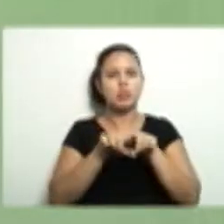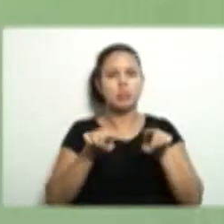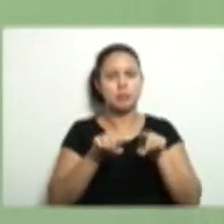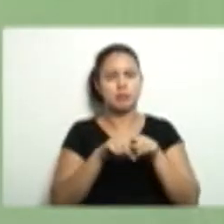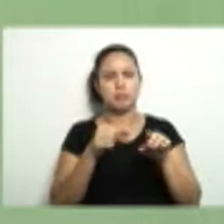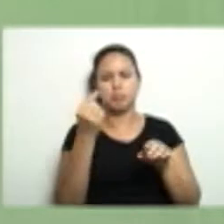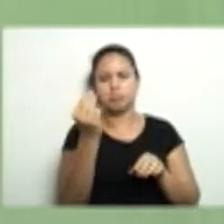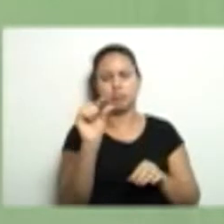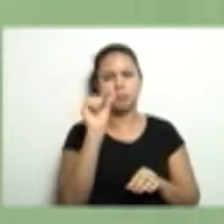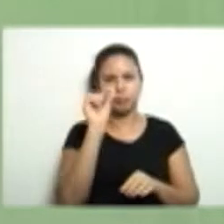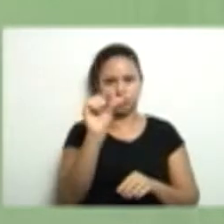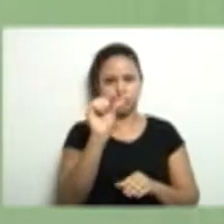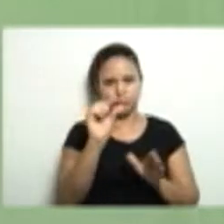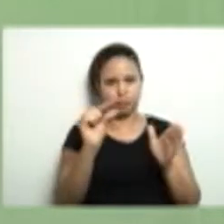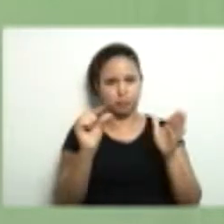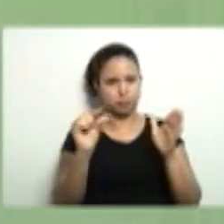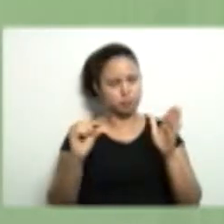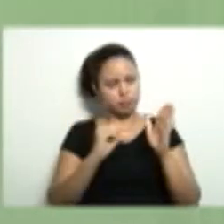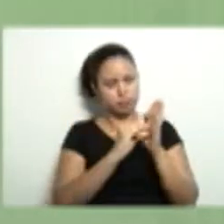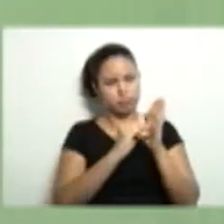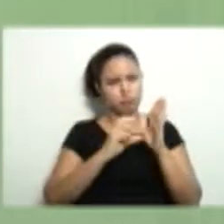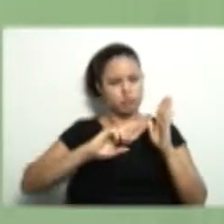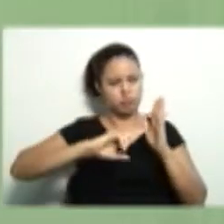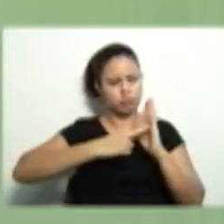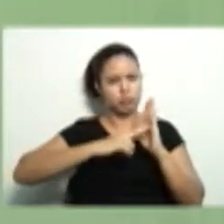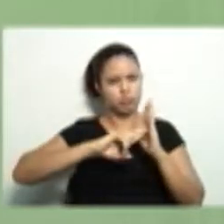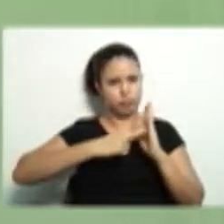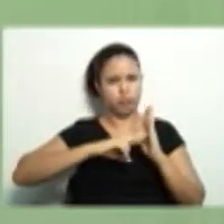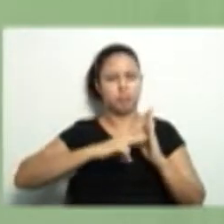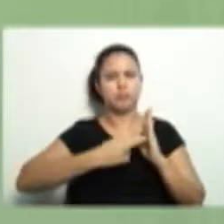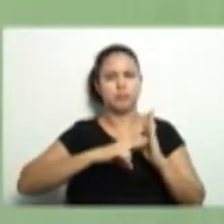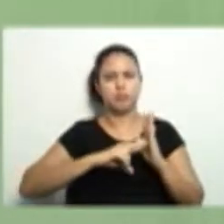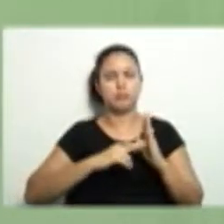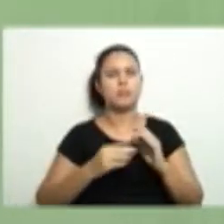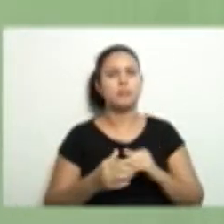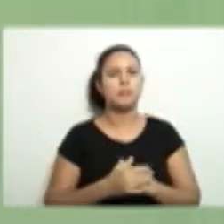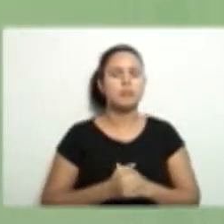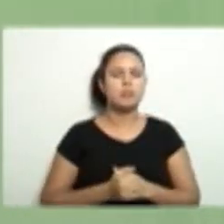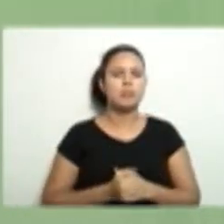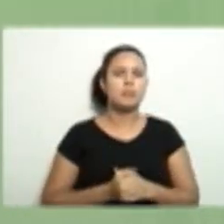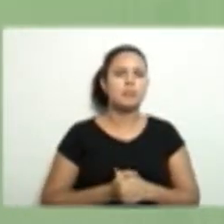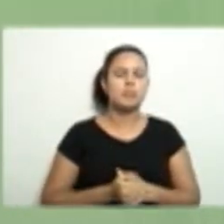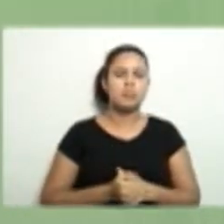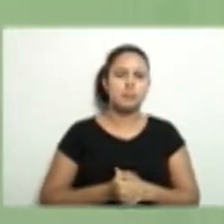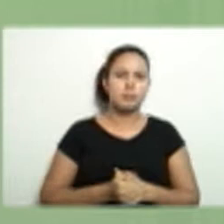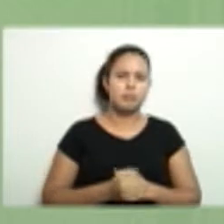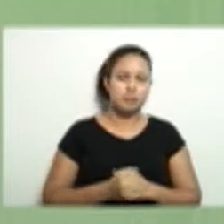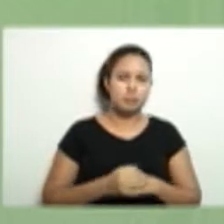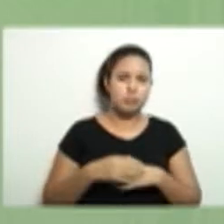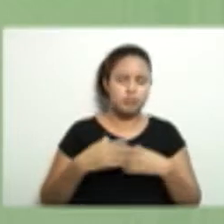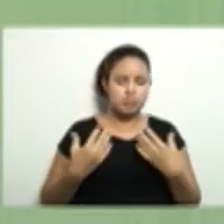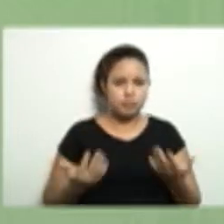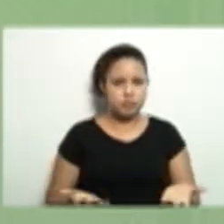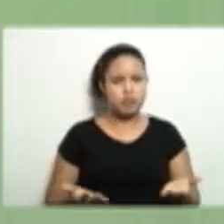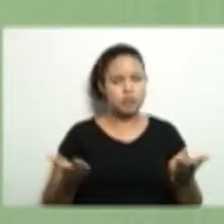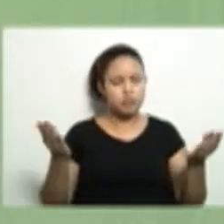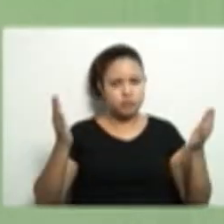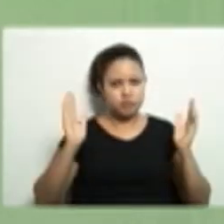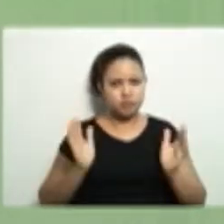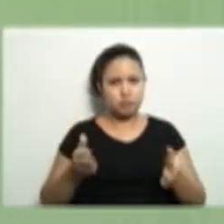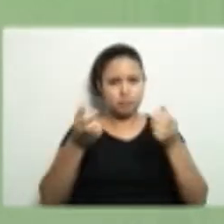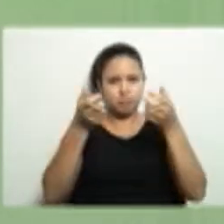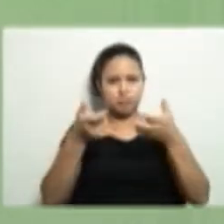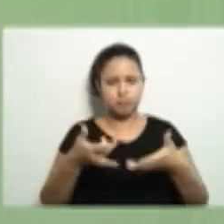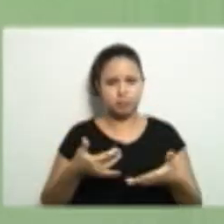20 anos atrás, ela tem a mesma característica, parafusos também. Uma vez que a gente falou sobre os processos produtivos de